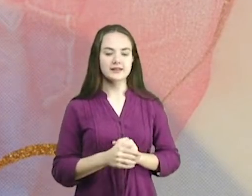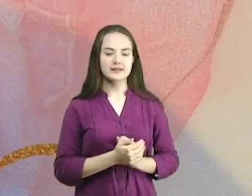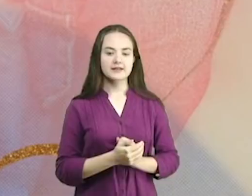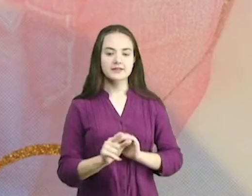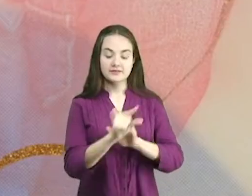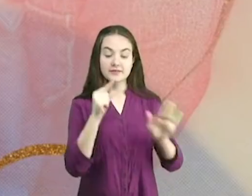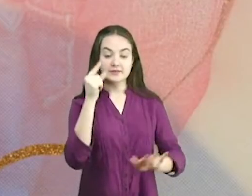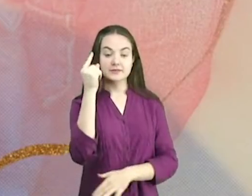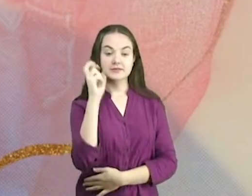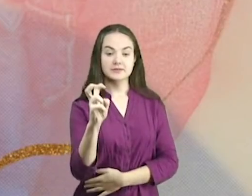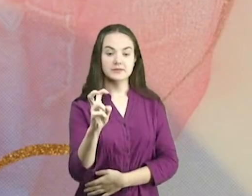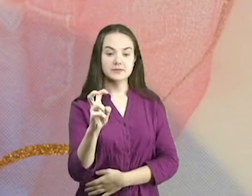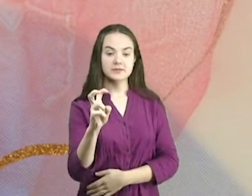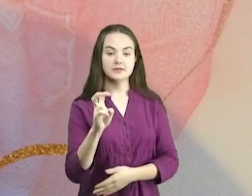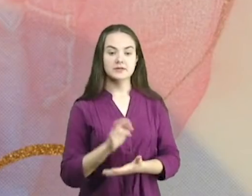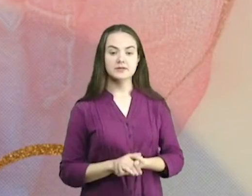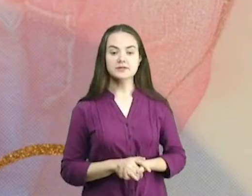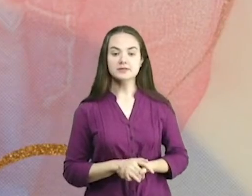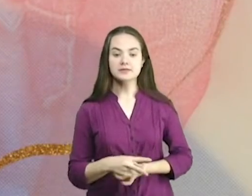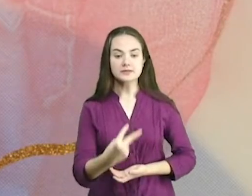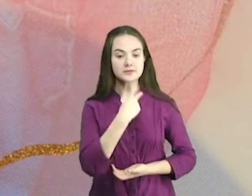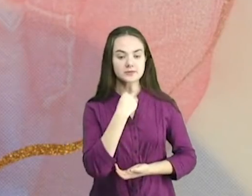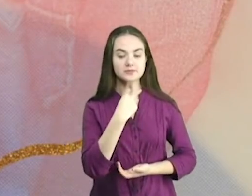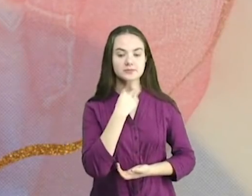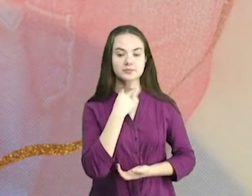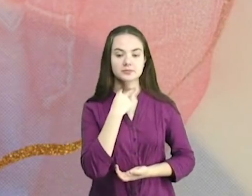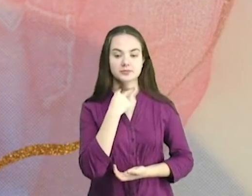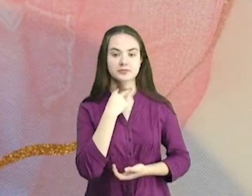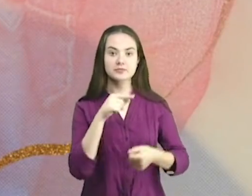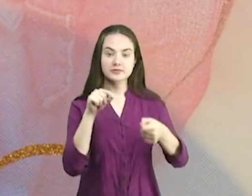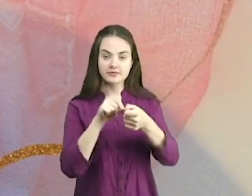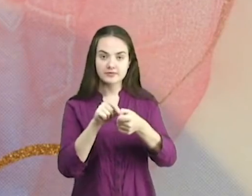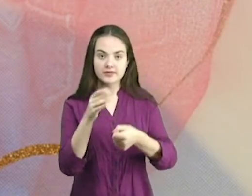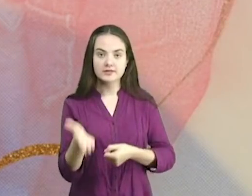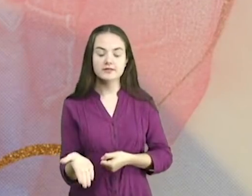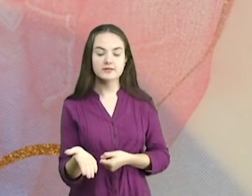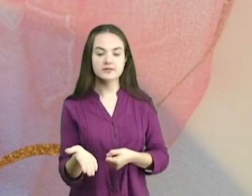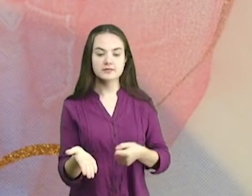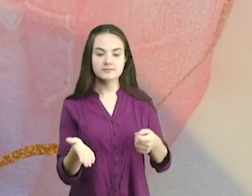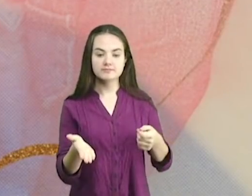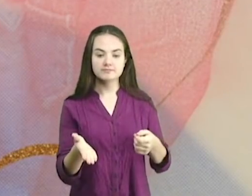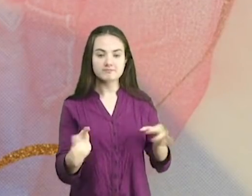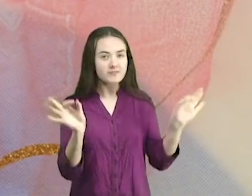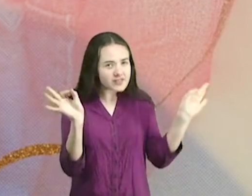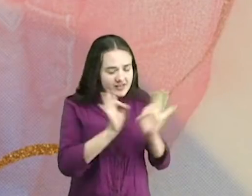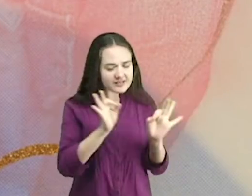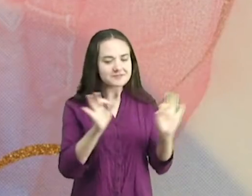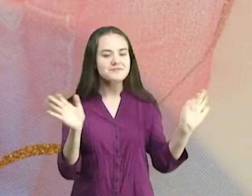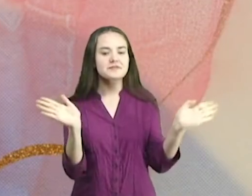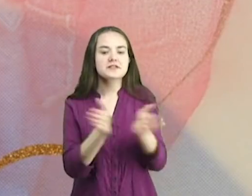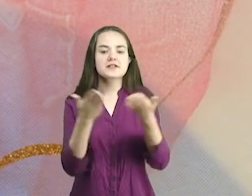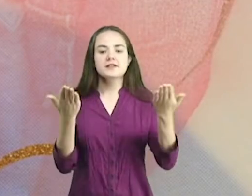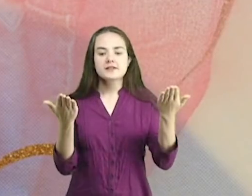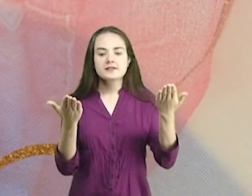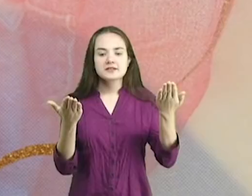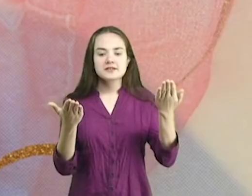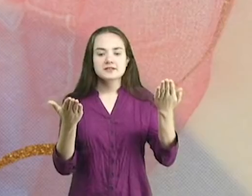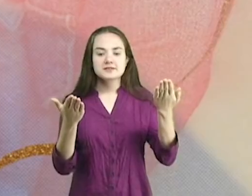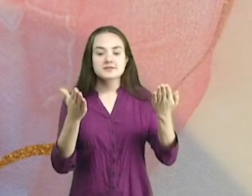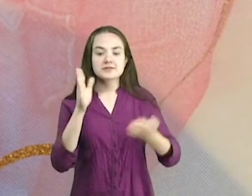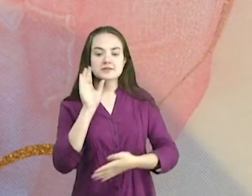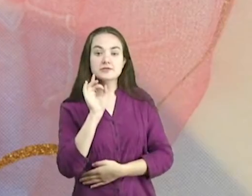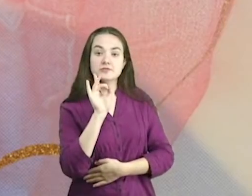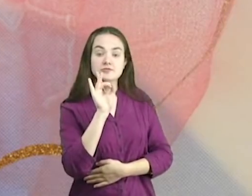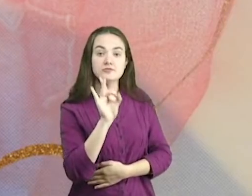Verso 5. E não pode fazer ali nenhum milagre,